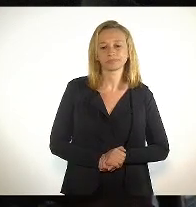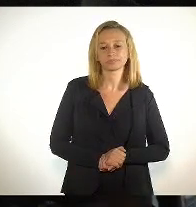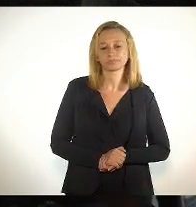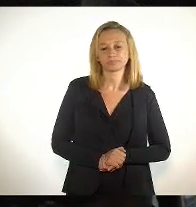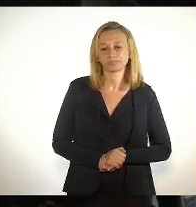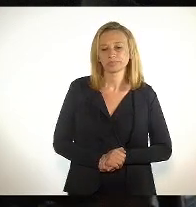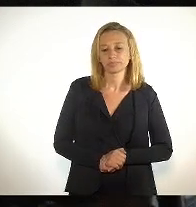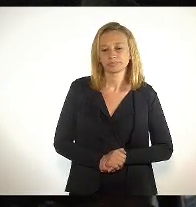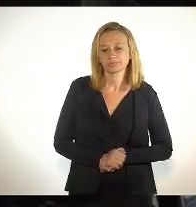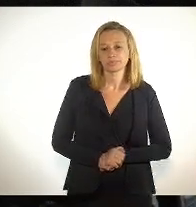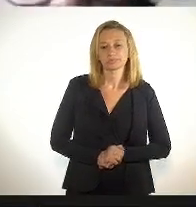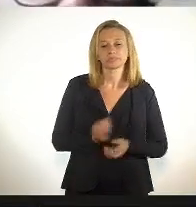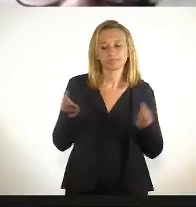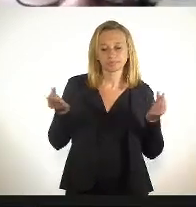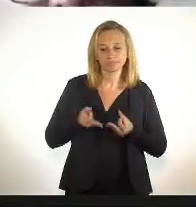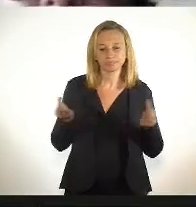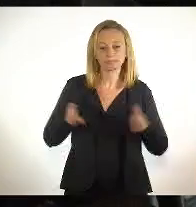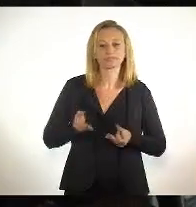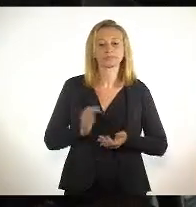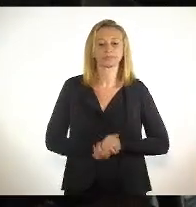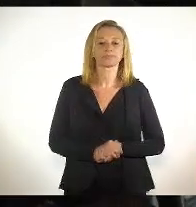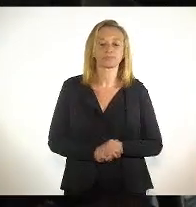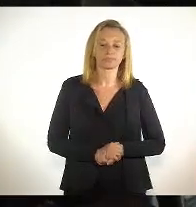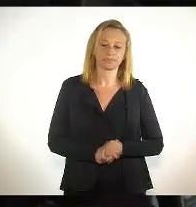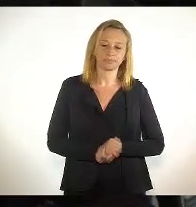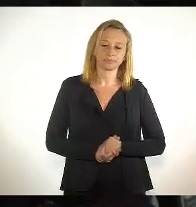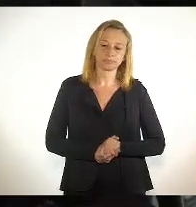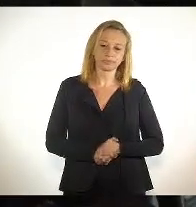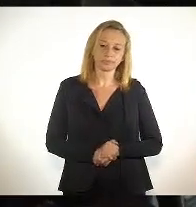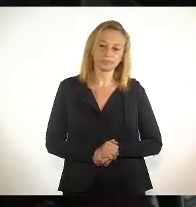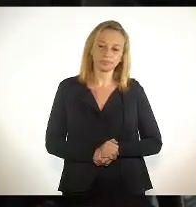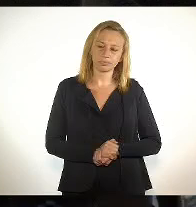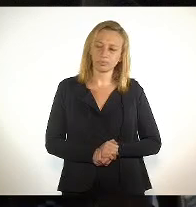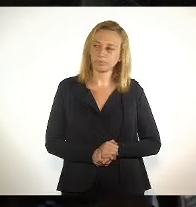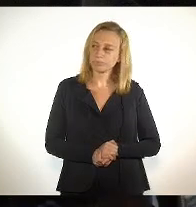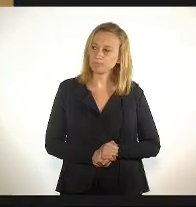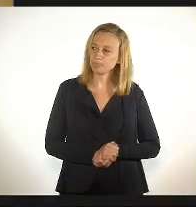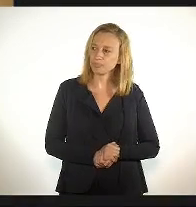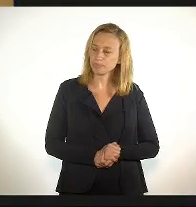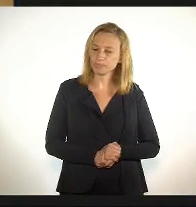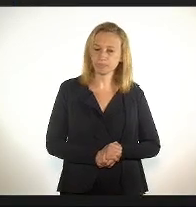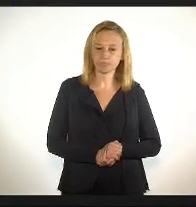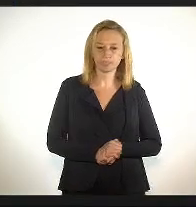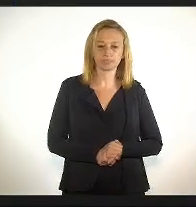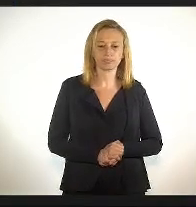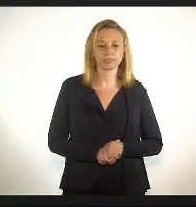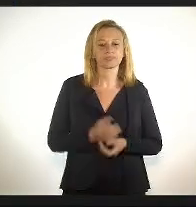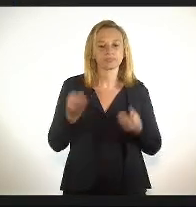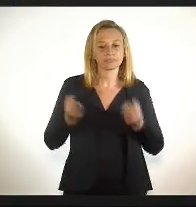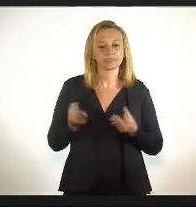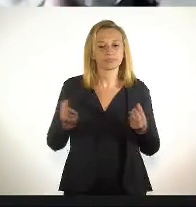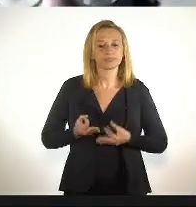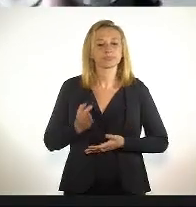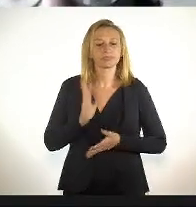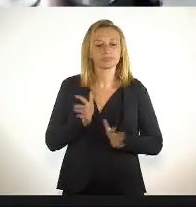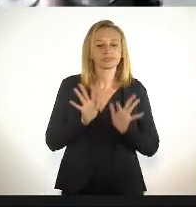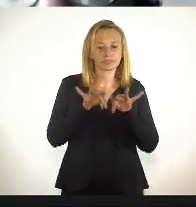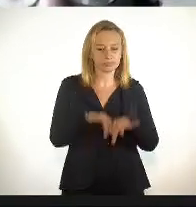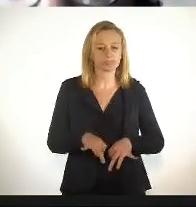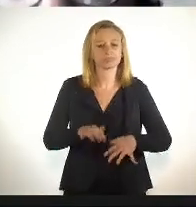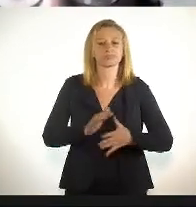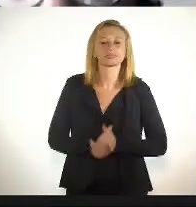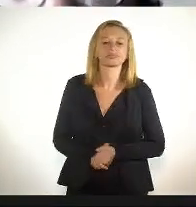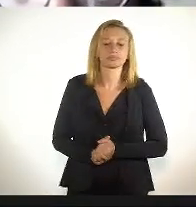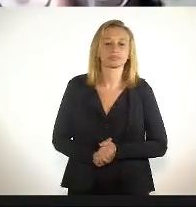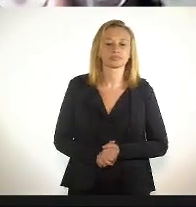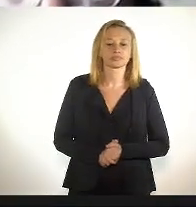discurso. Perfeito. Que nós estamos verificando aqui. Pode continuar o seu discurso. Perfeito. Já concluindo